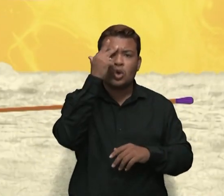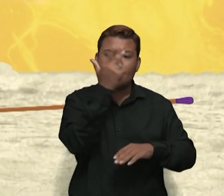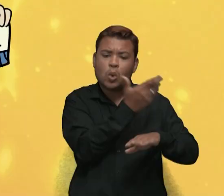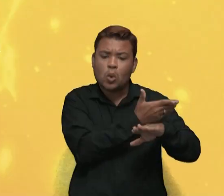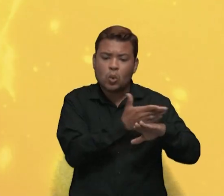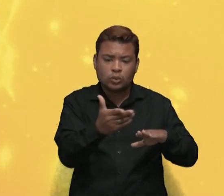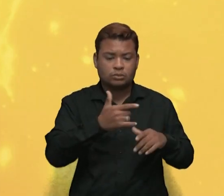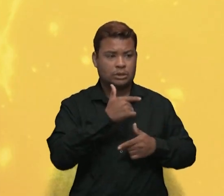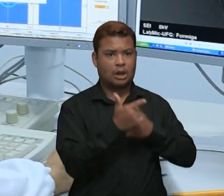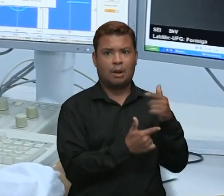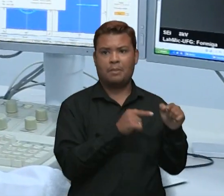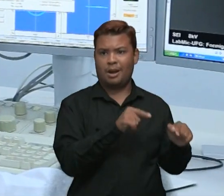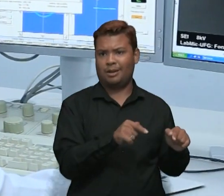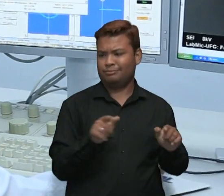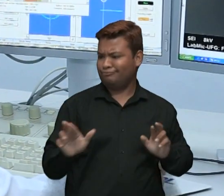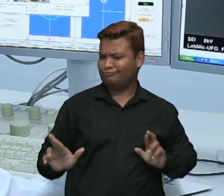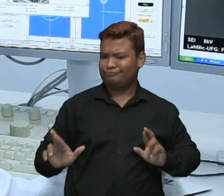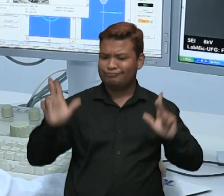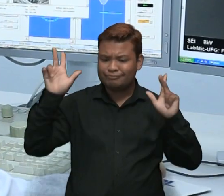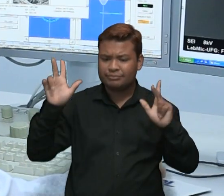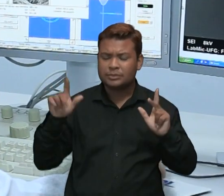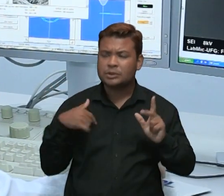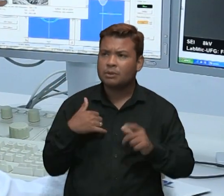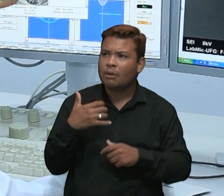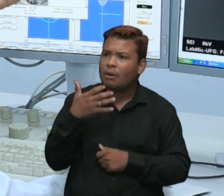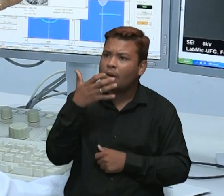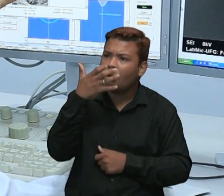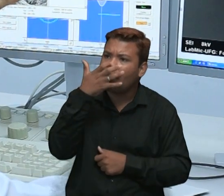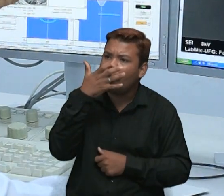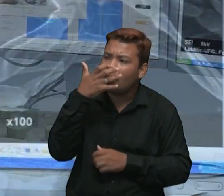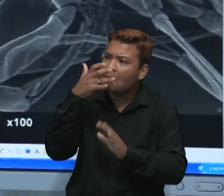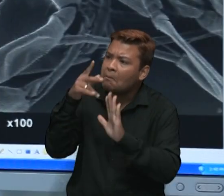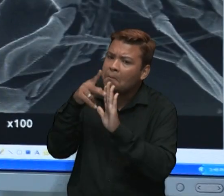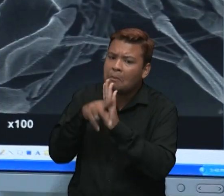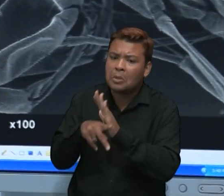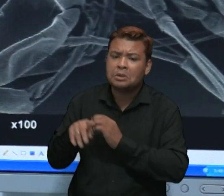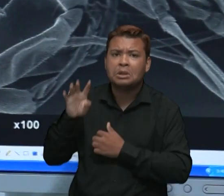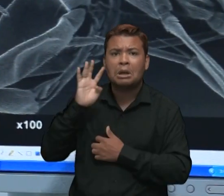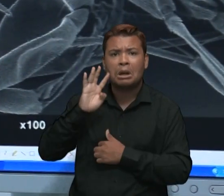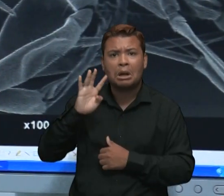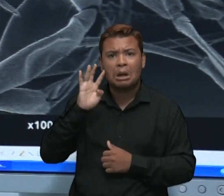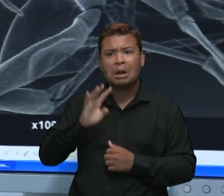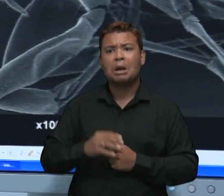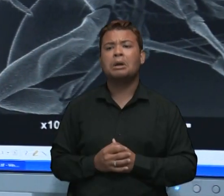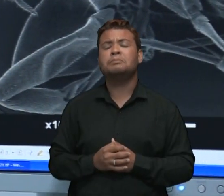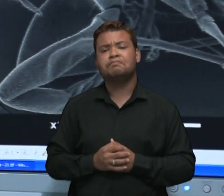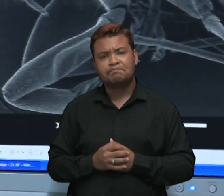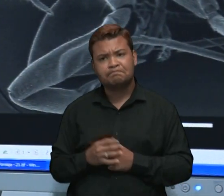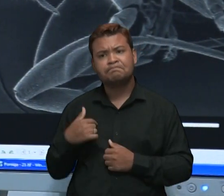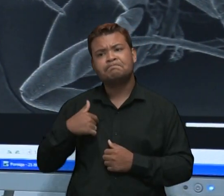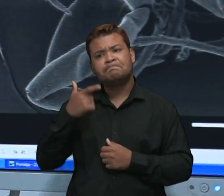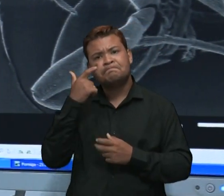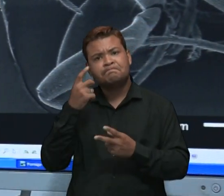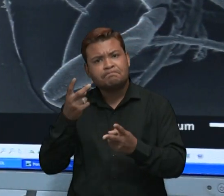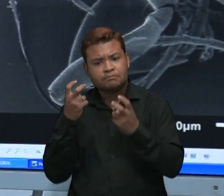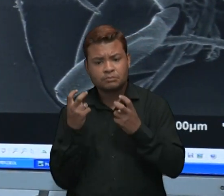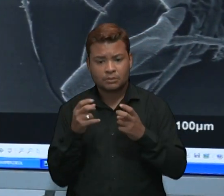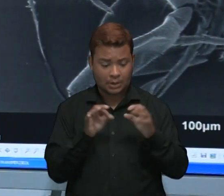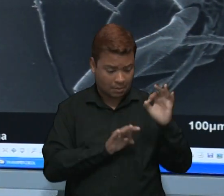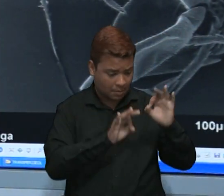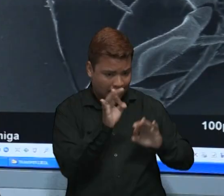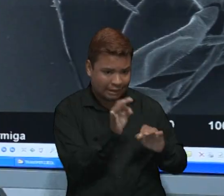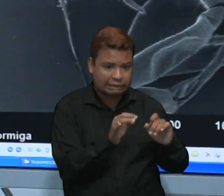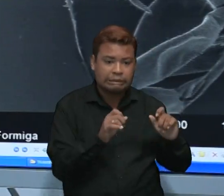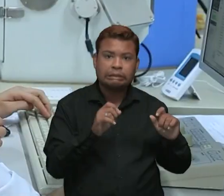recebemos de demanda. E nós ficamos encantados com o projeto, vimos que nós tínhamos, né, capacidade